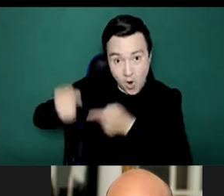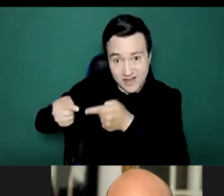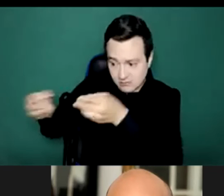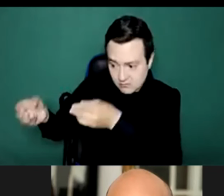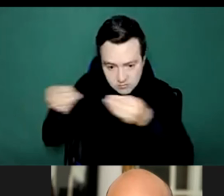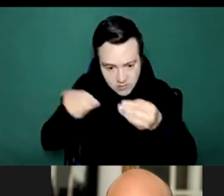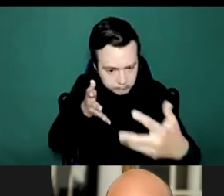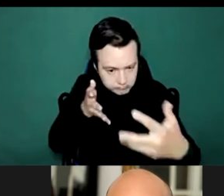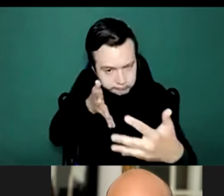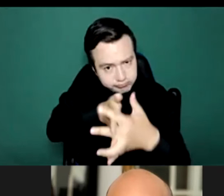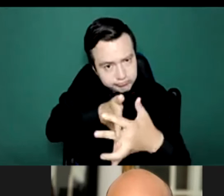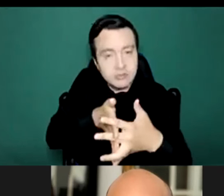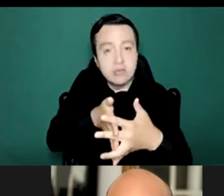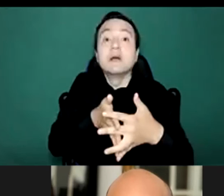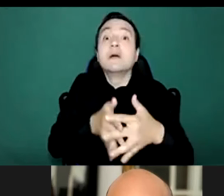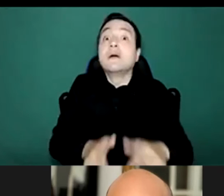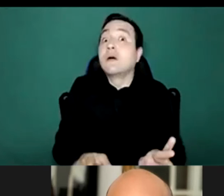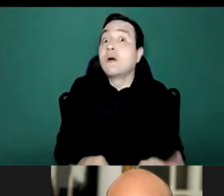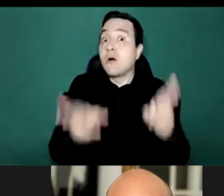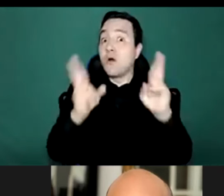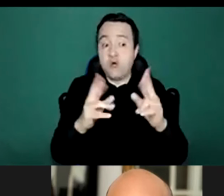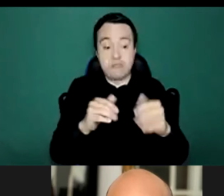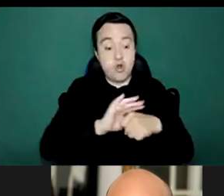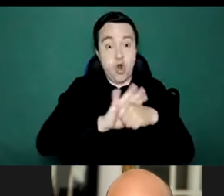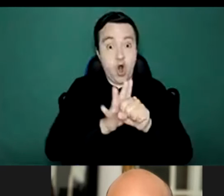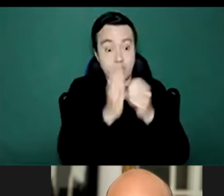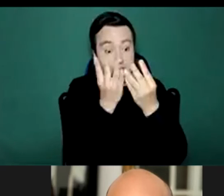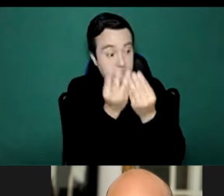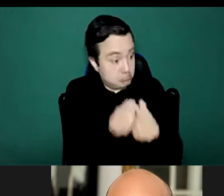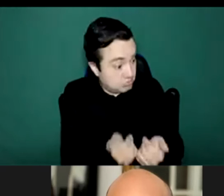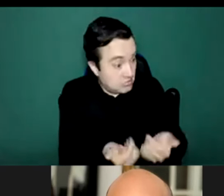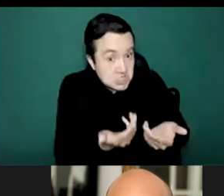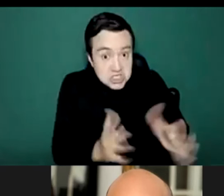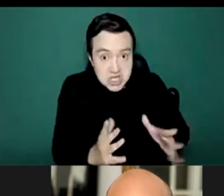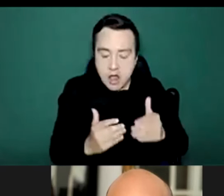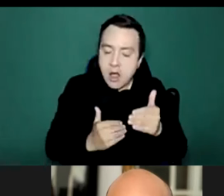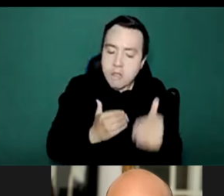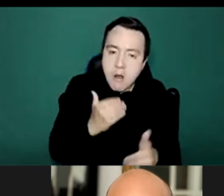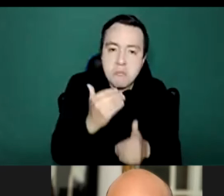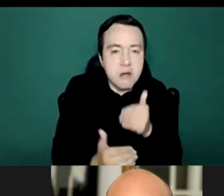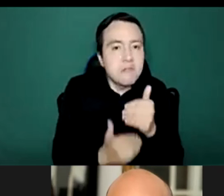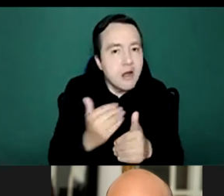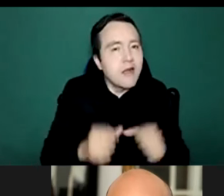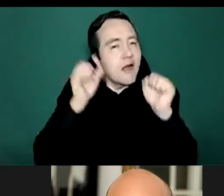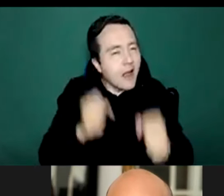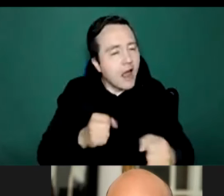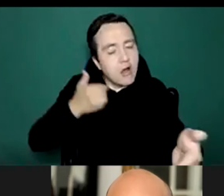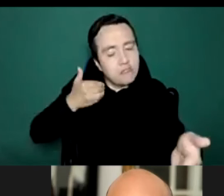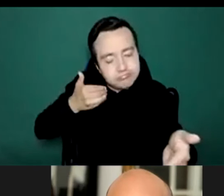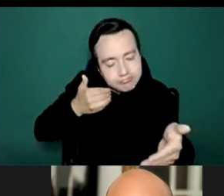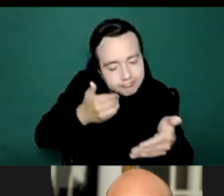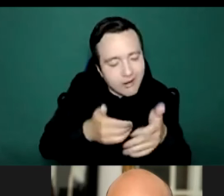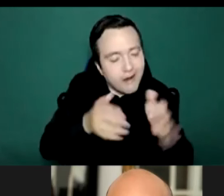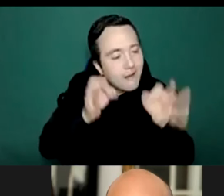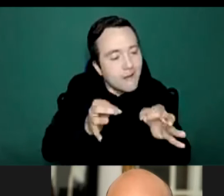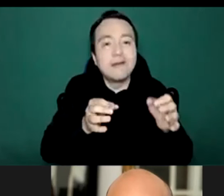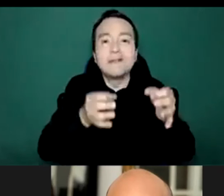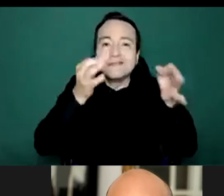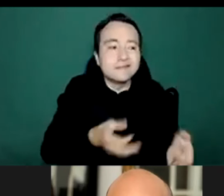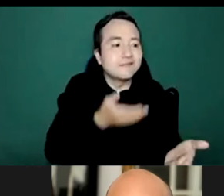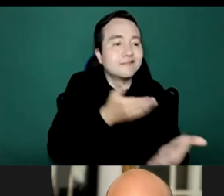era pós-Covid-19 nos acerquem cada vez mais a assegurar o exercício do direito à saúde para todos